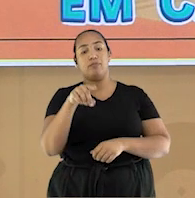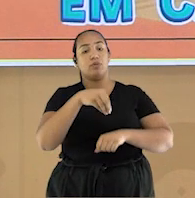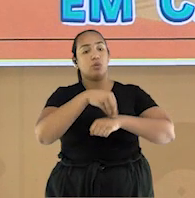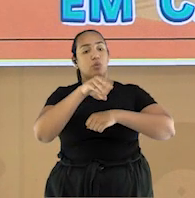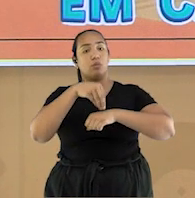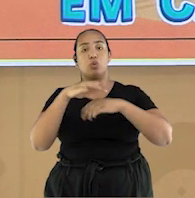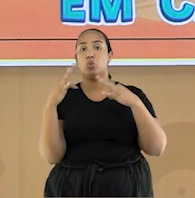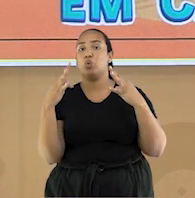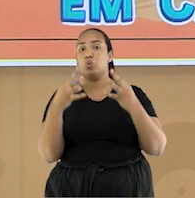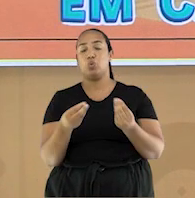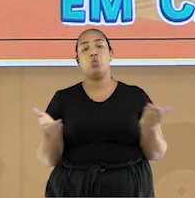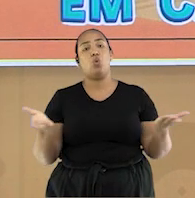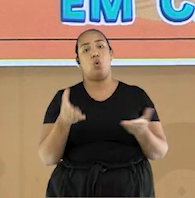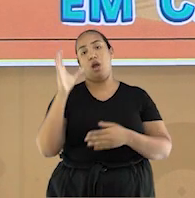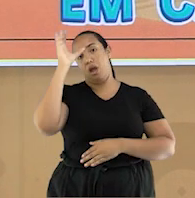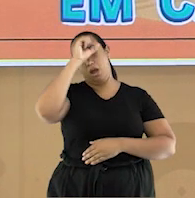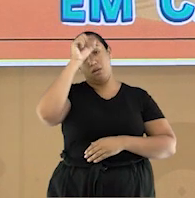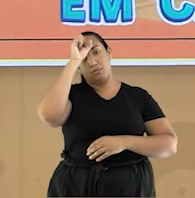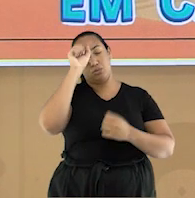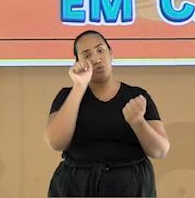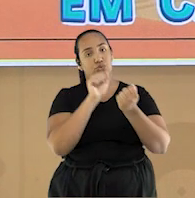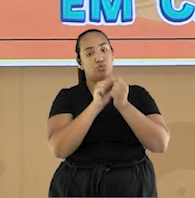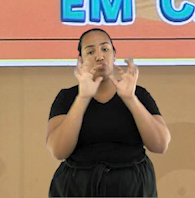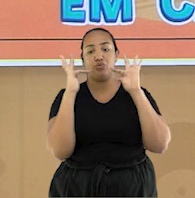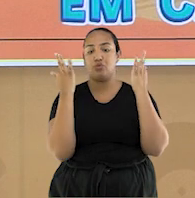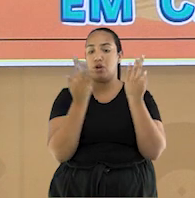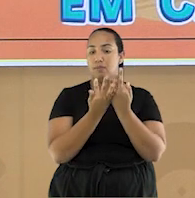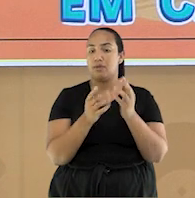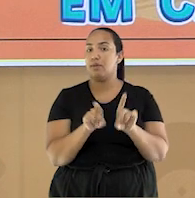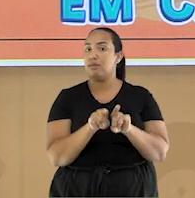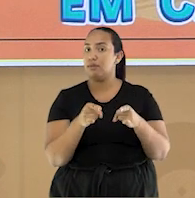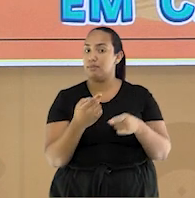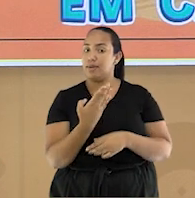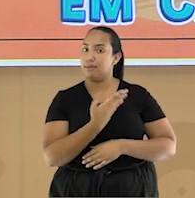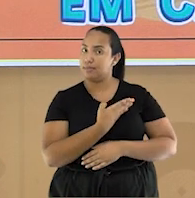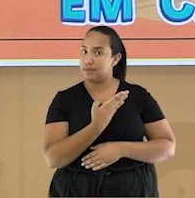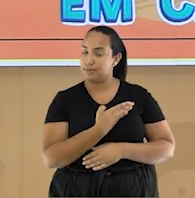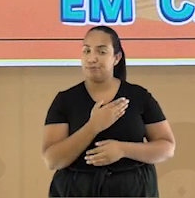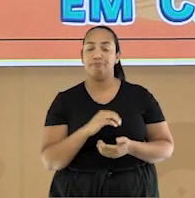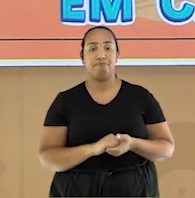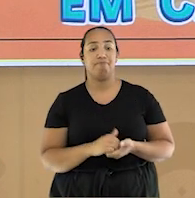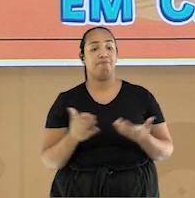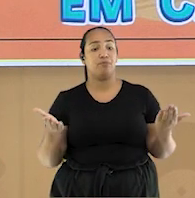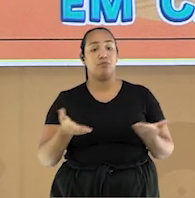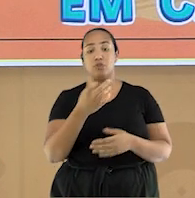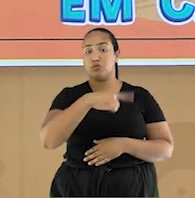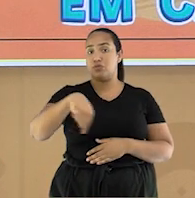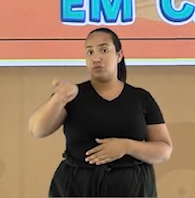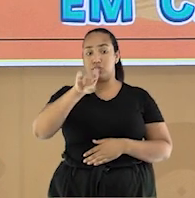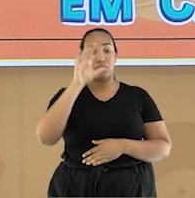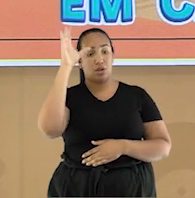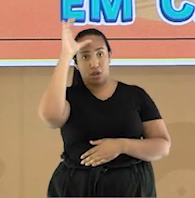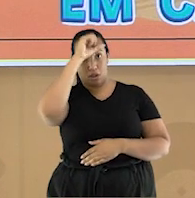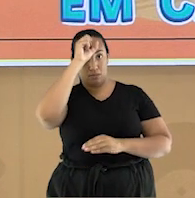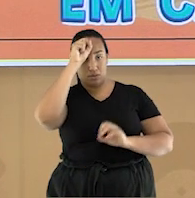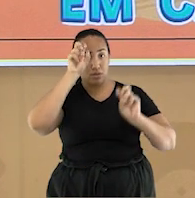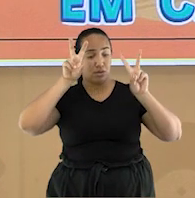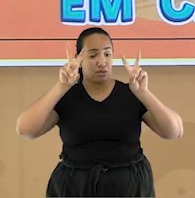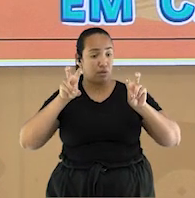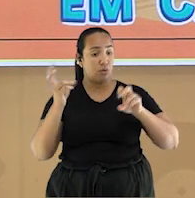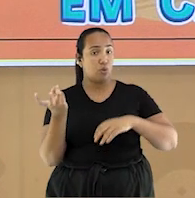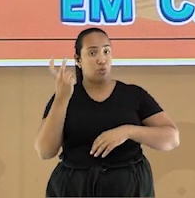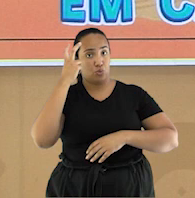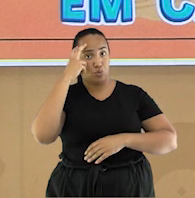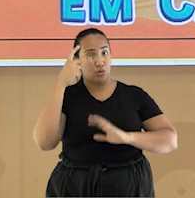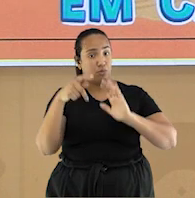você aprendeu nessa aula com a sua família e amigos. Baseado no que você aprendeu sobre a cultura